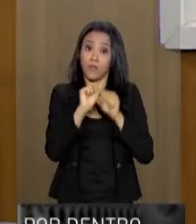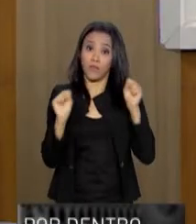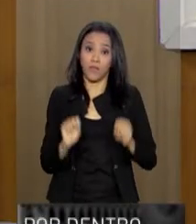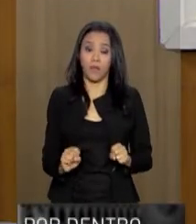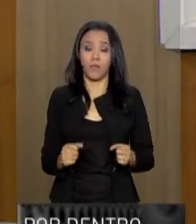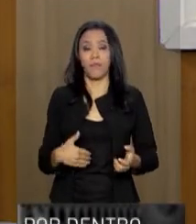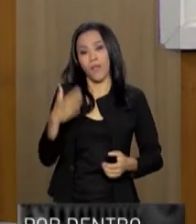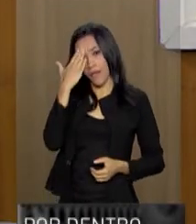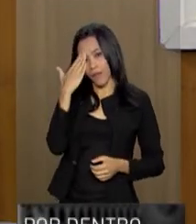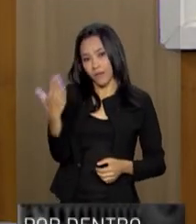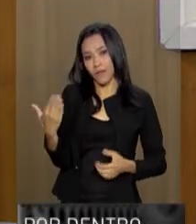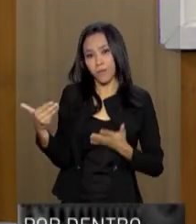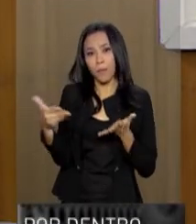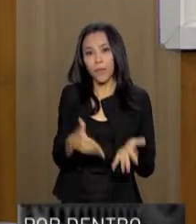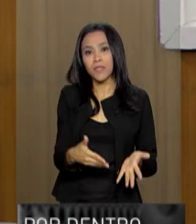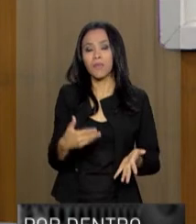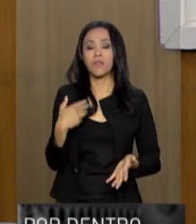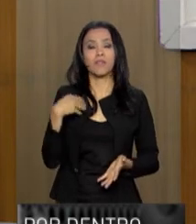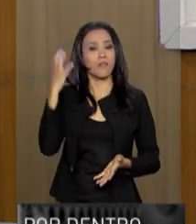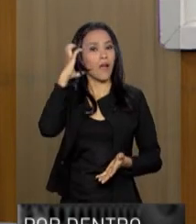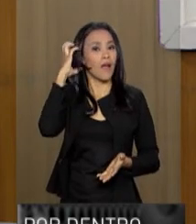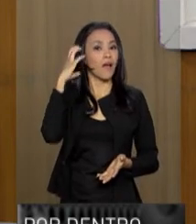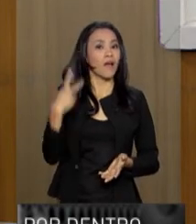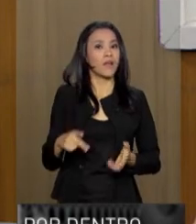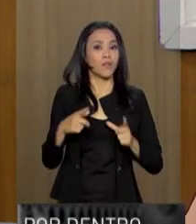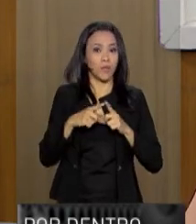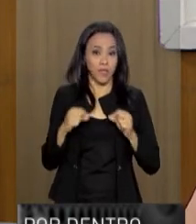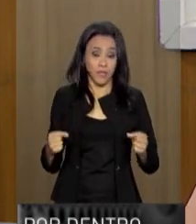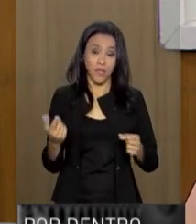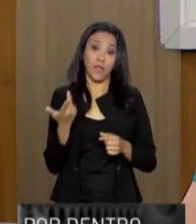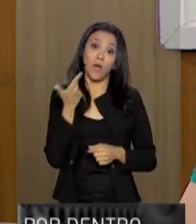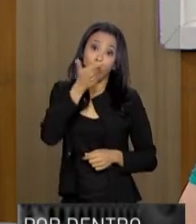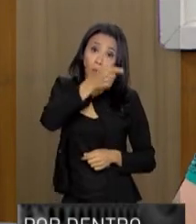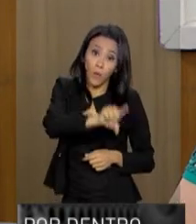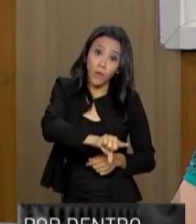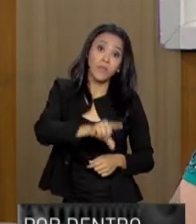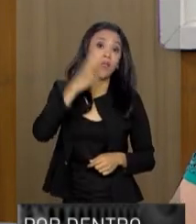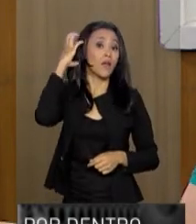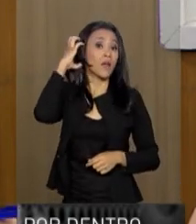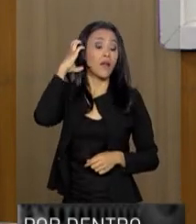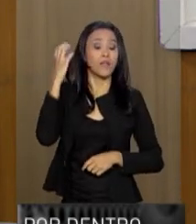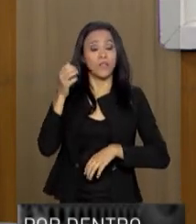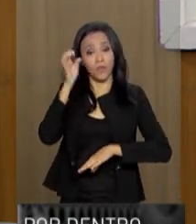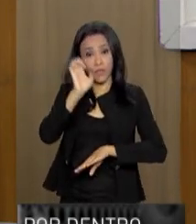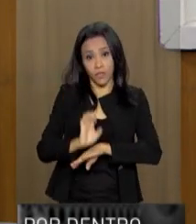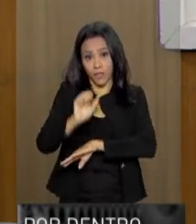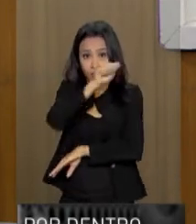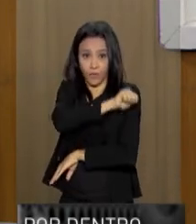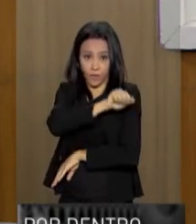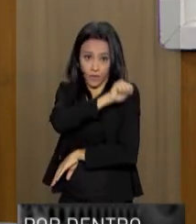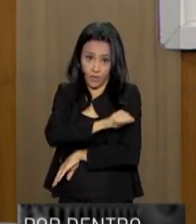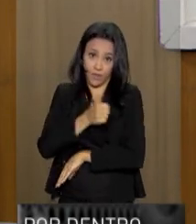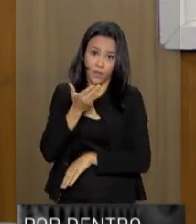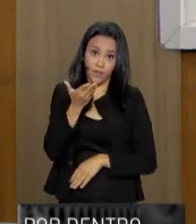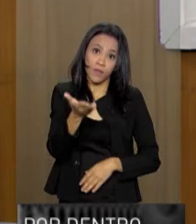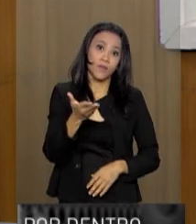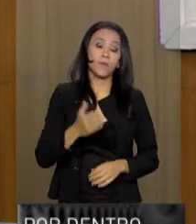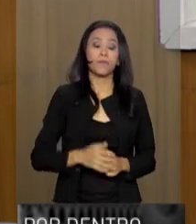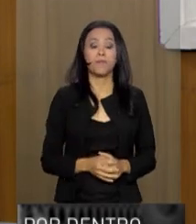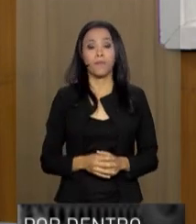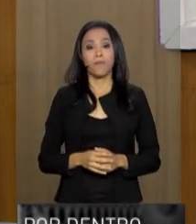do meu colega walter lima da rádio nacional de brasília bem a gente segue agora até o rio de janeiro na linha com agente marcos antônio de jesus